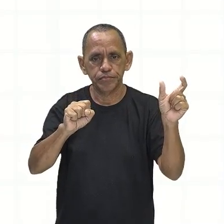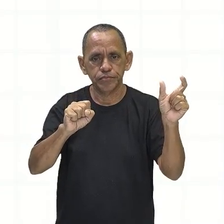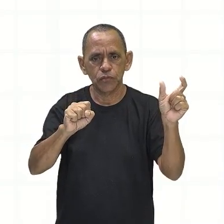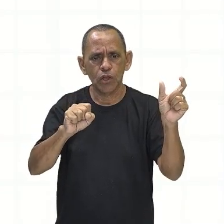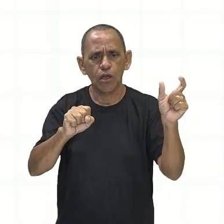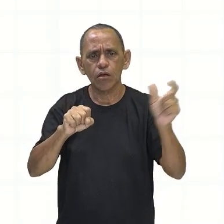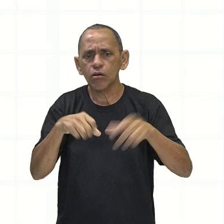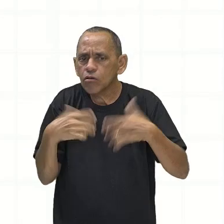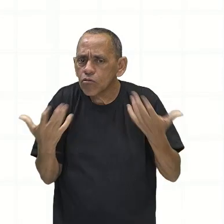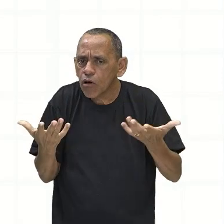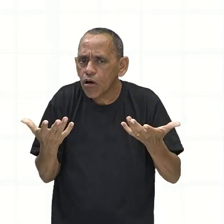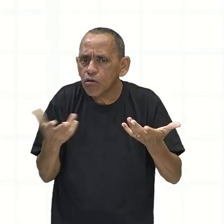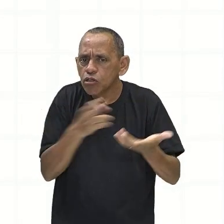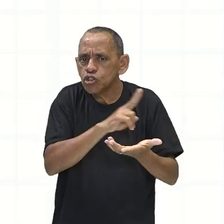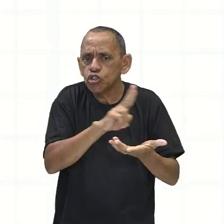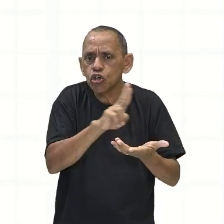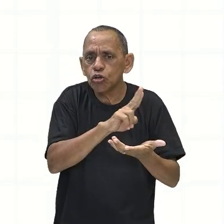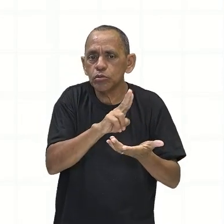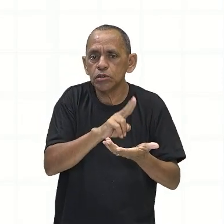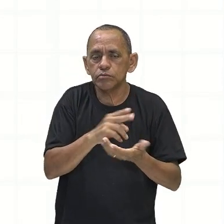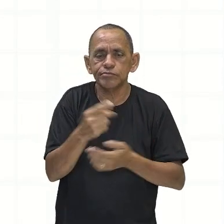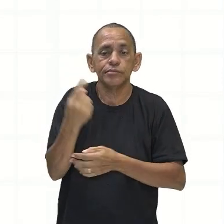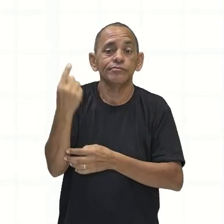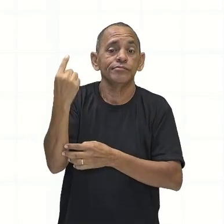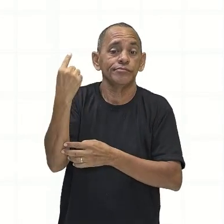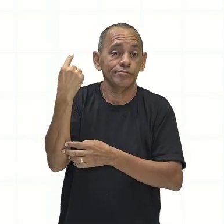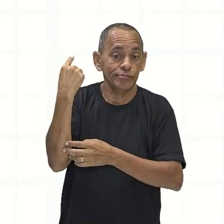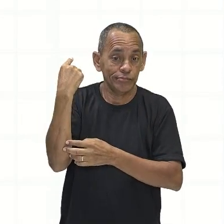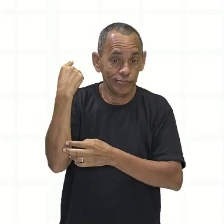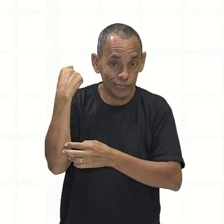aí, ó, em tempos antigos,